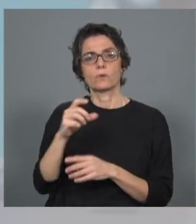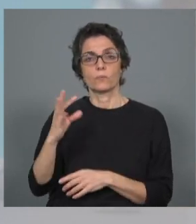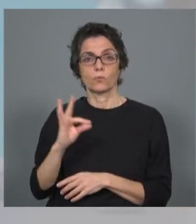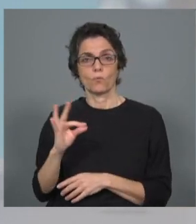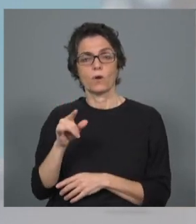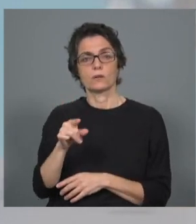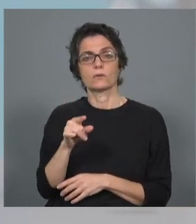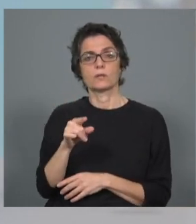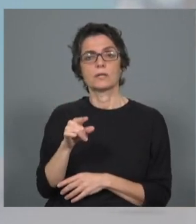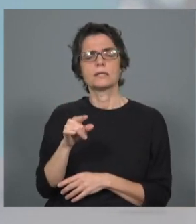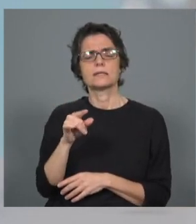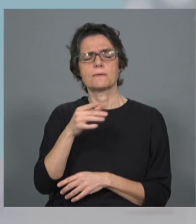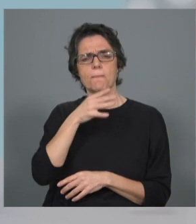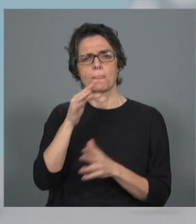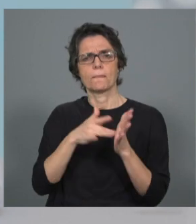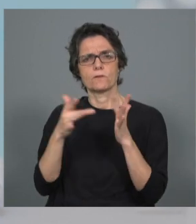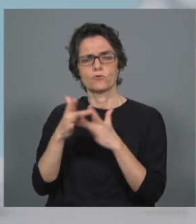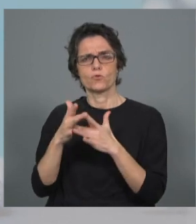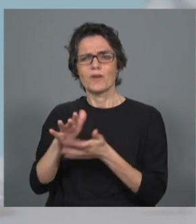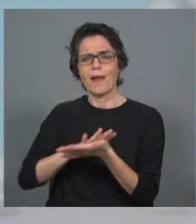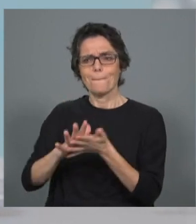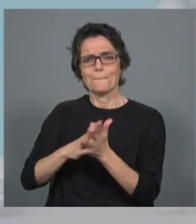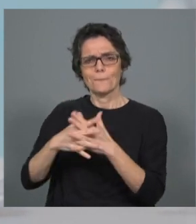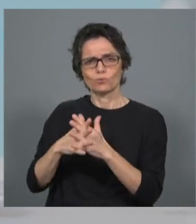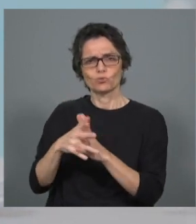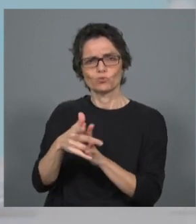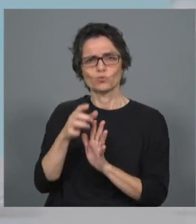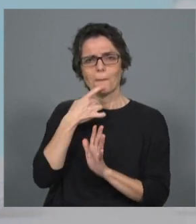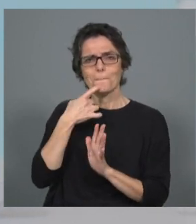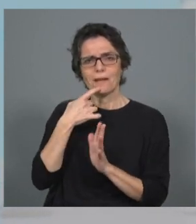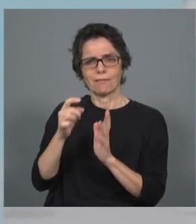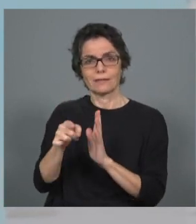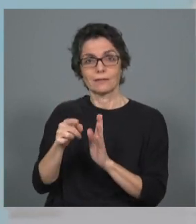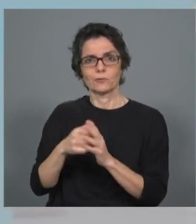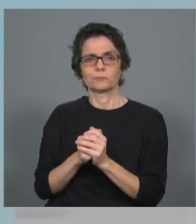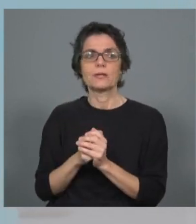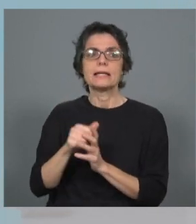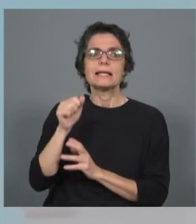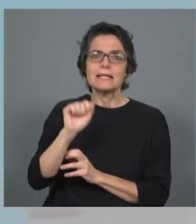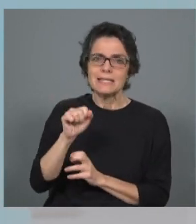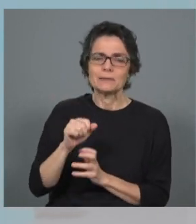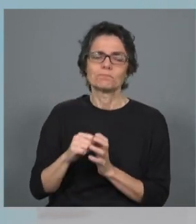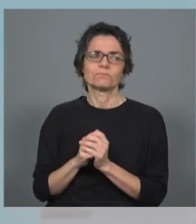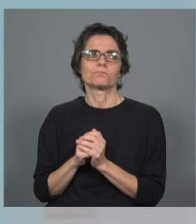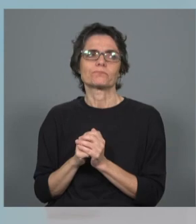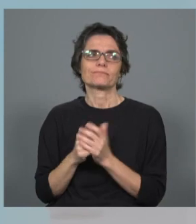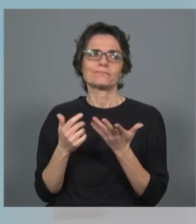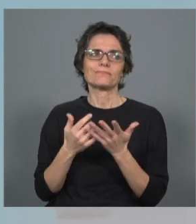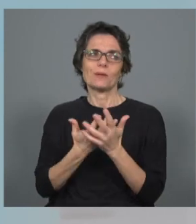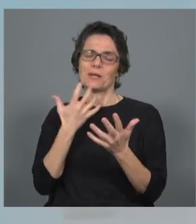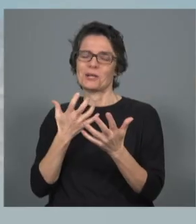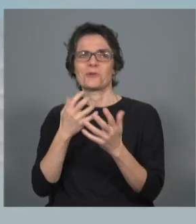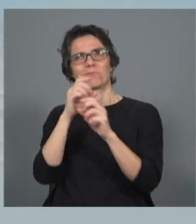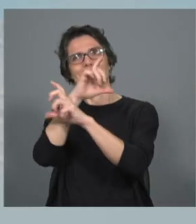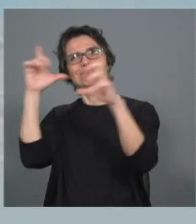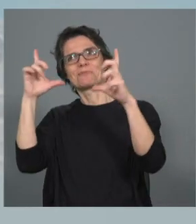Jesus como pedra angular. Certo. Parece-me que esta ideia também é uma imagem expressiva, a pedra